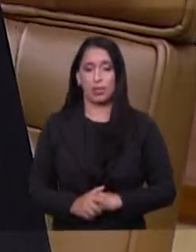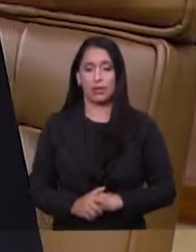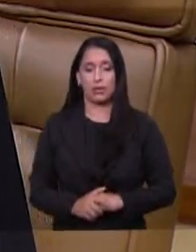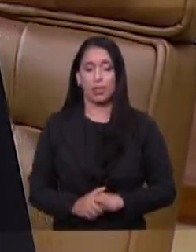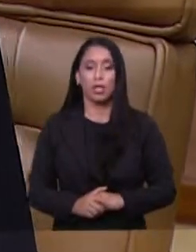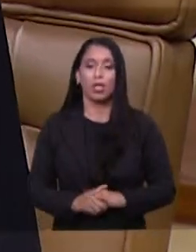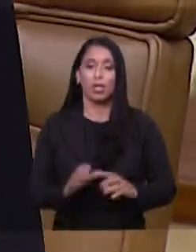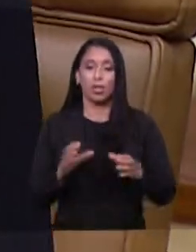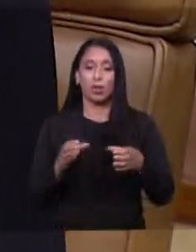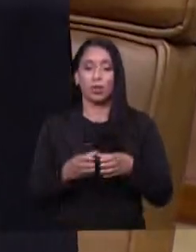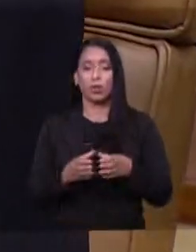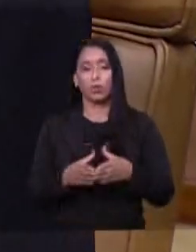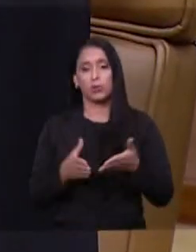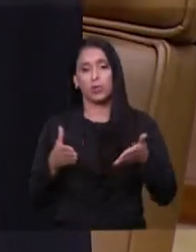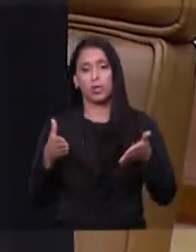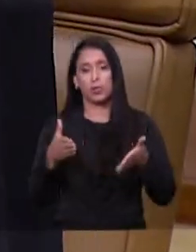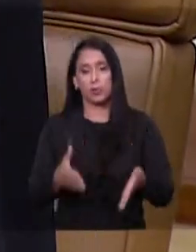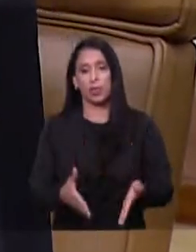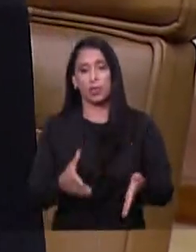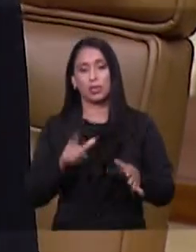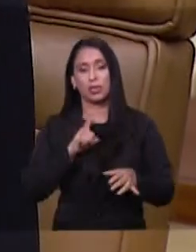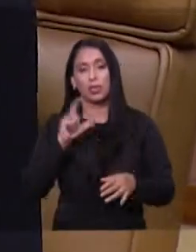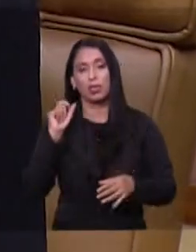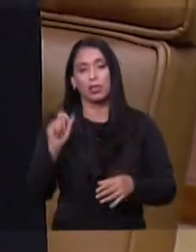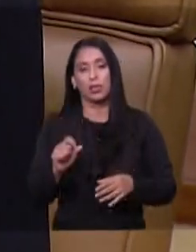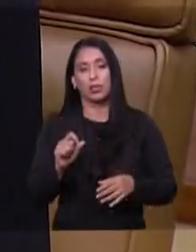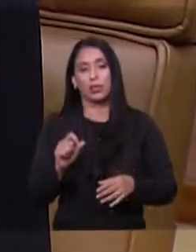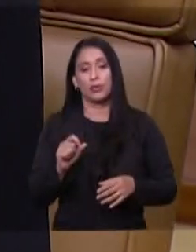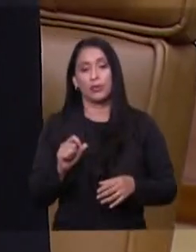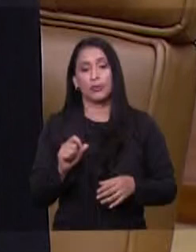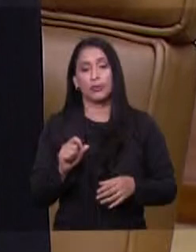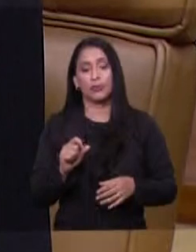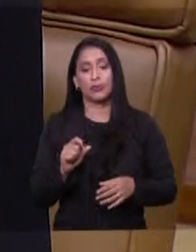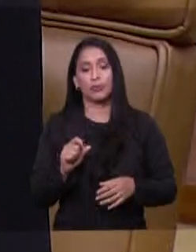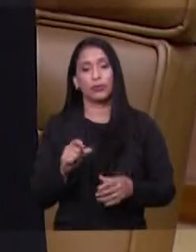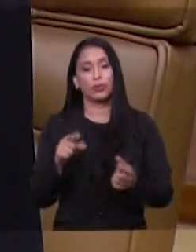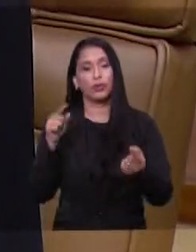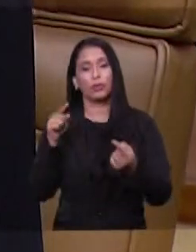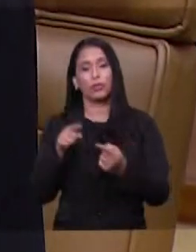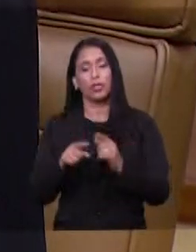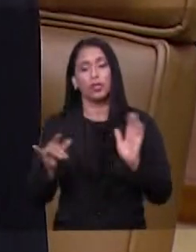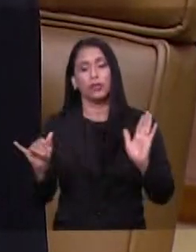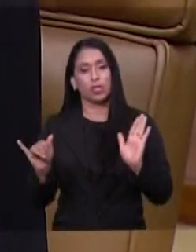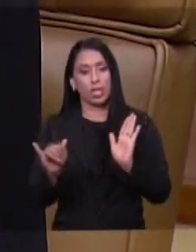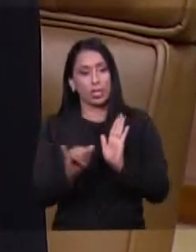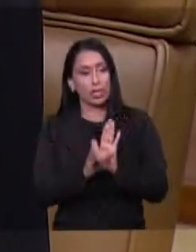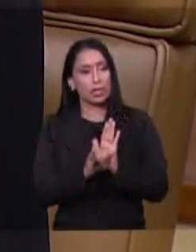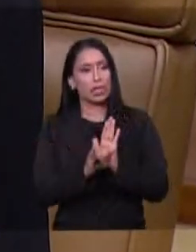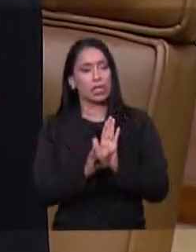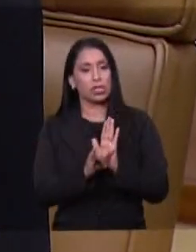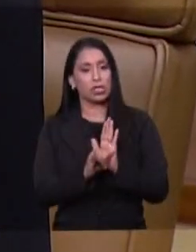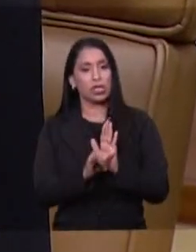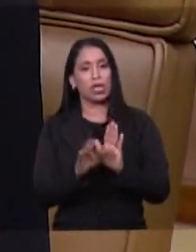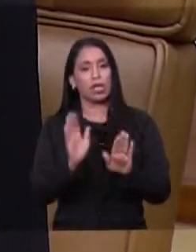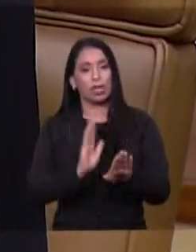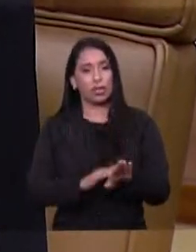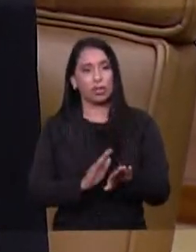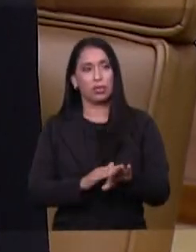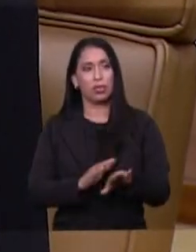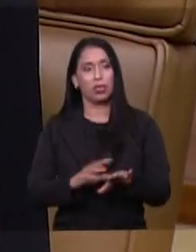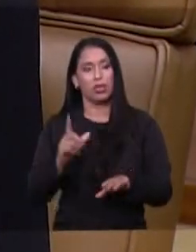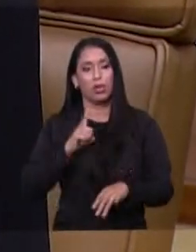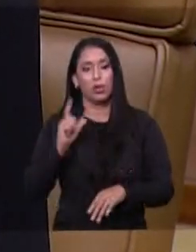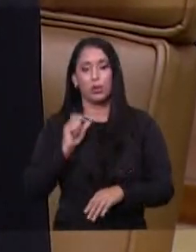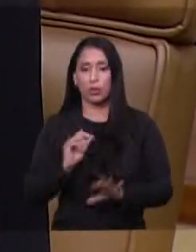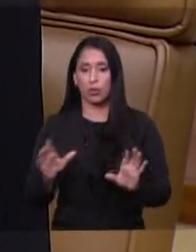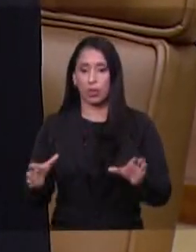e grupos participantes do processo civilizatório nacional, da designação de que a identidade, ação e memória dos diferentes grupos da